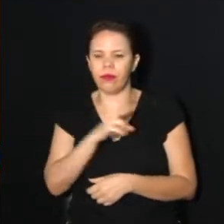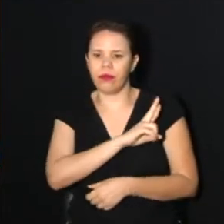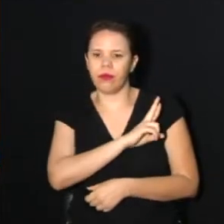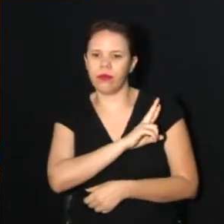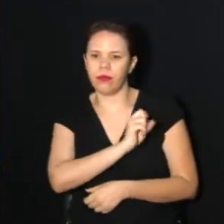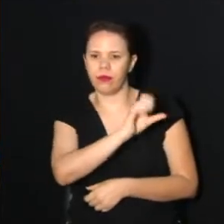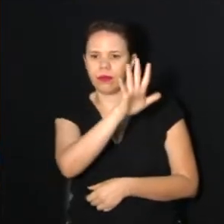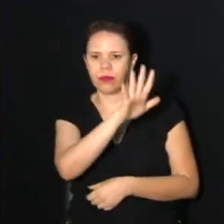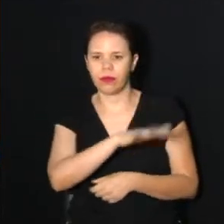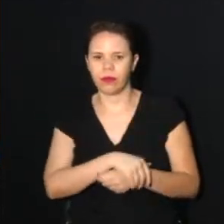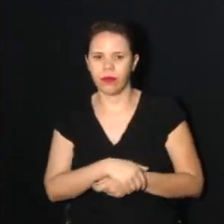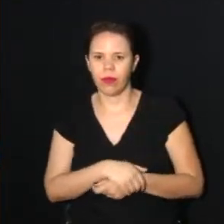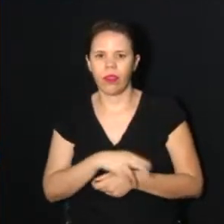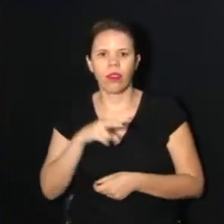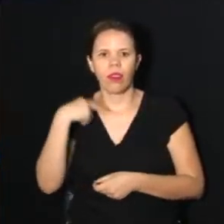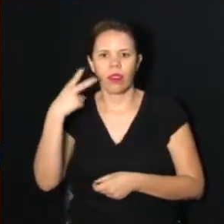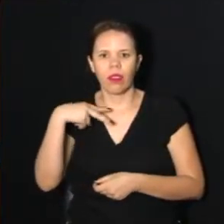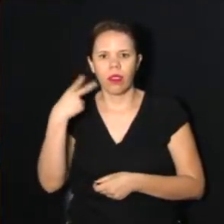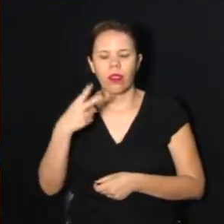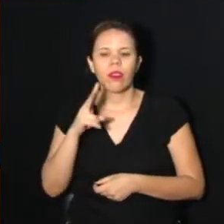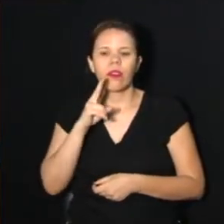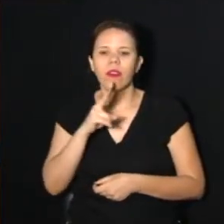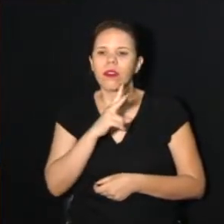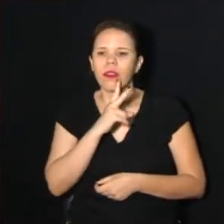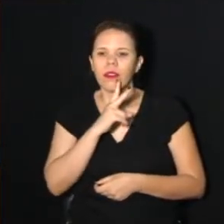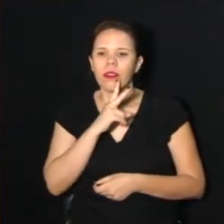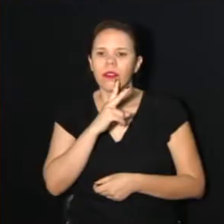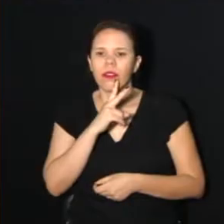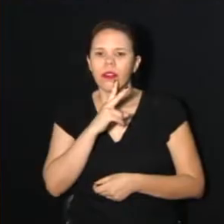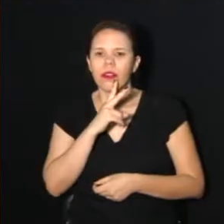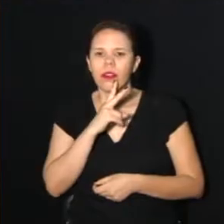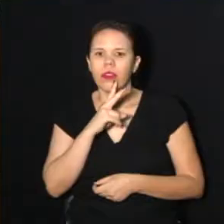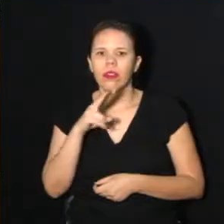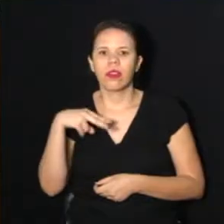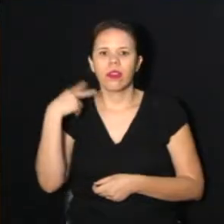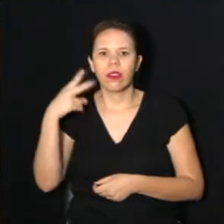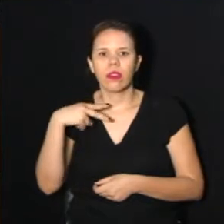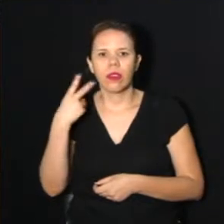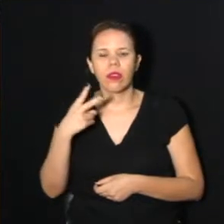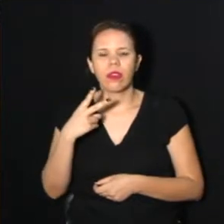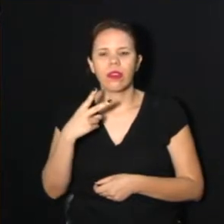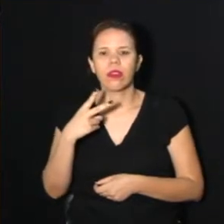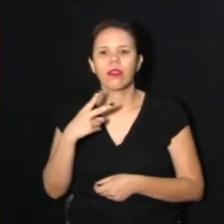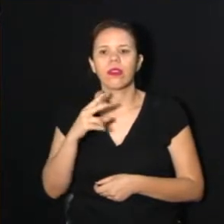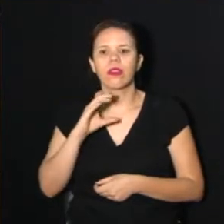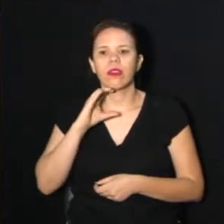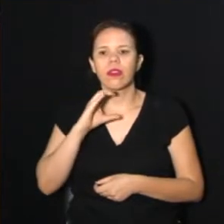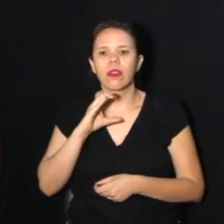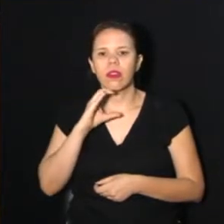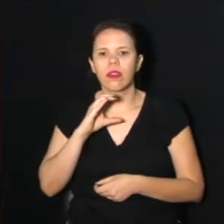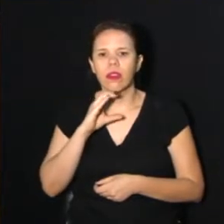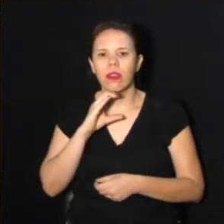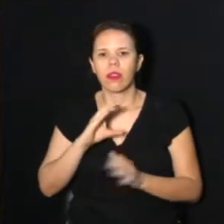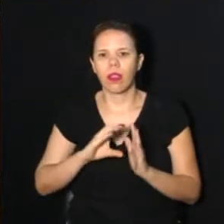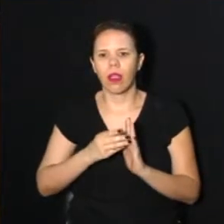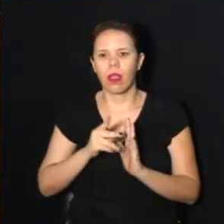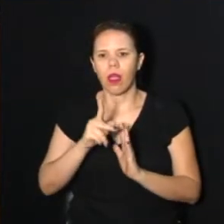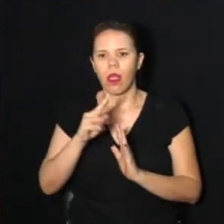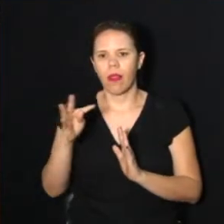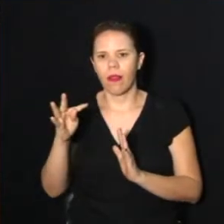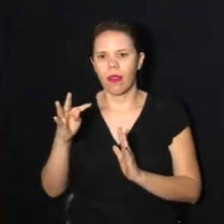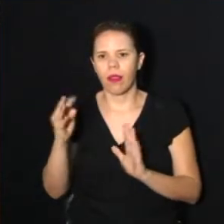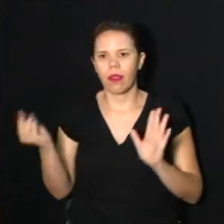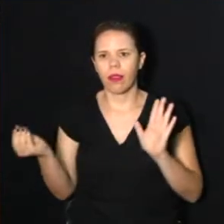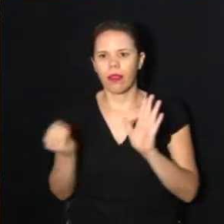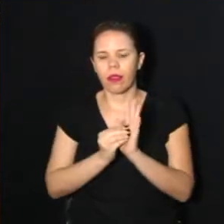Gás, do vereador Vinícius Gratti, como também do vereador Carlão do PT. Eu quero registrar aos